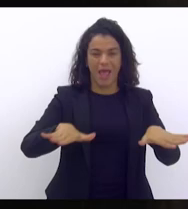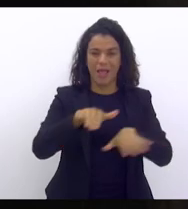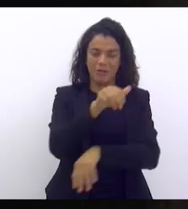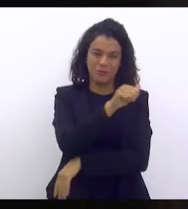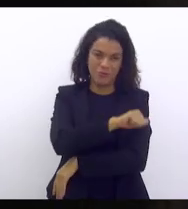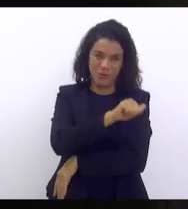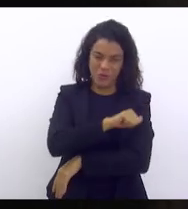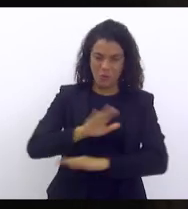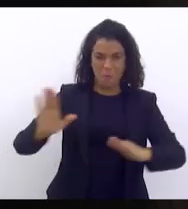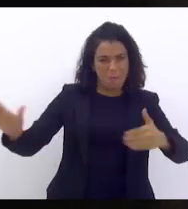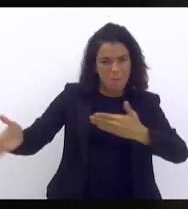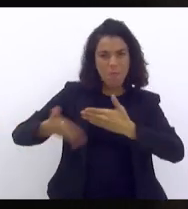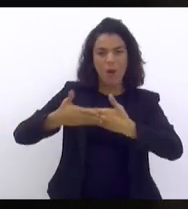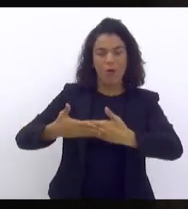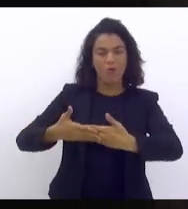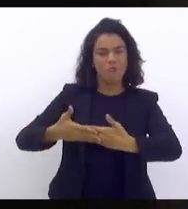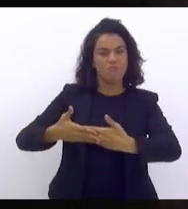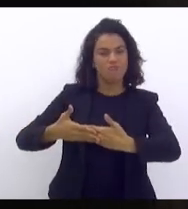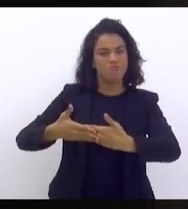que acontece?